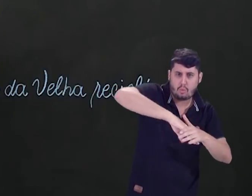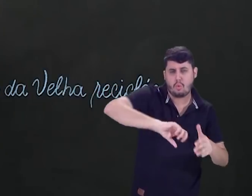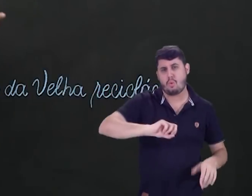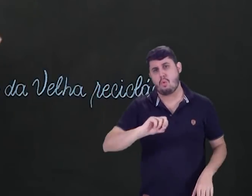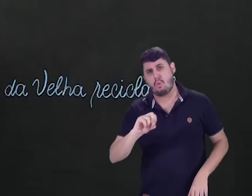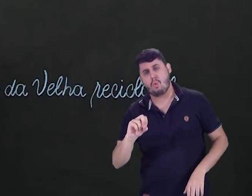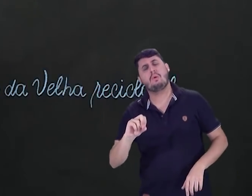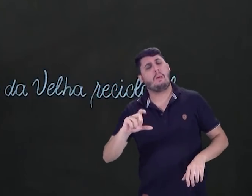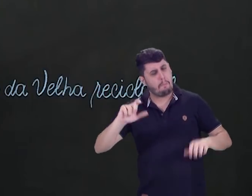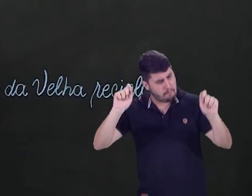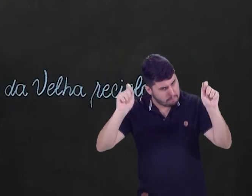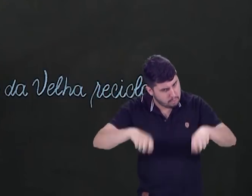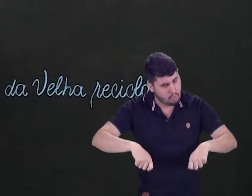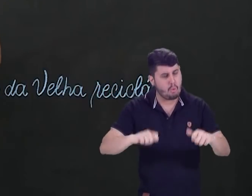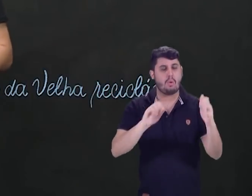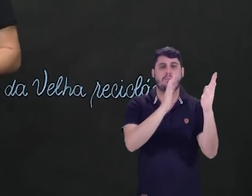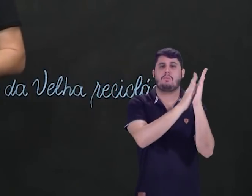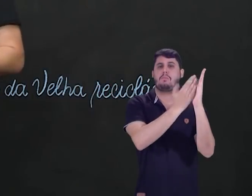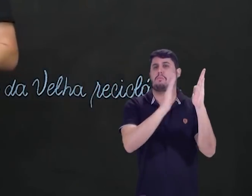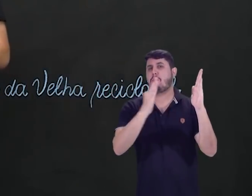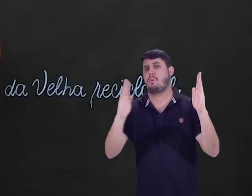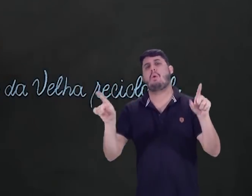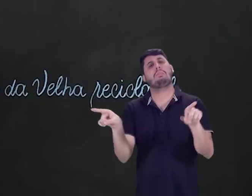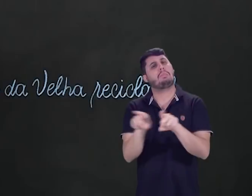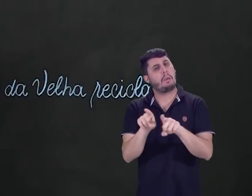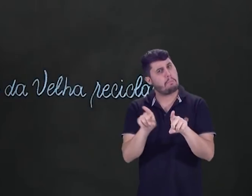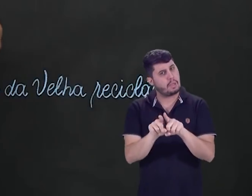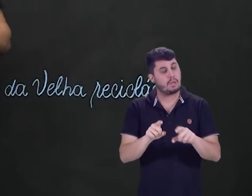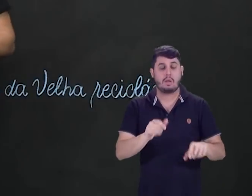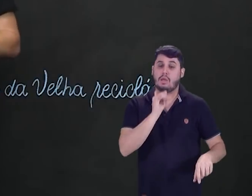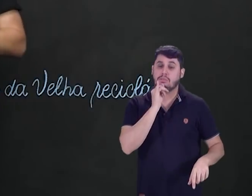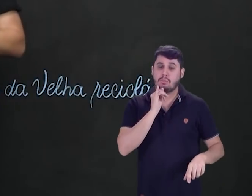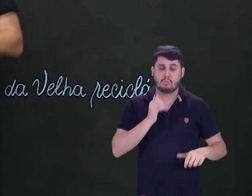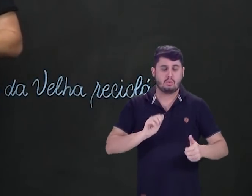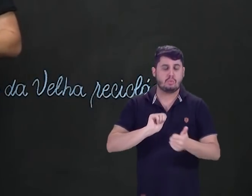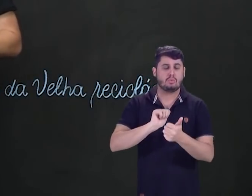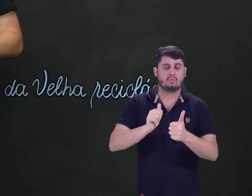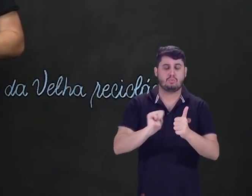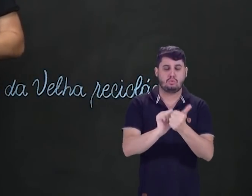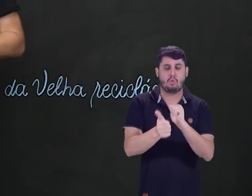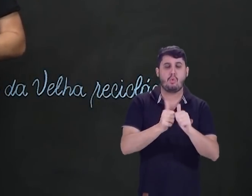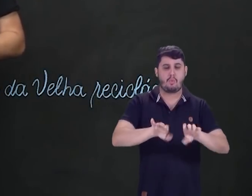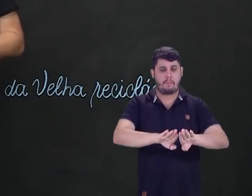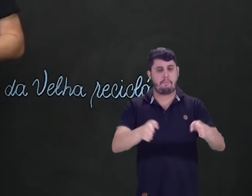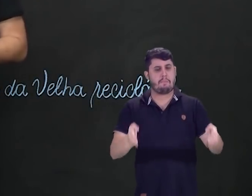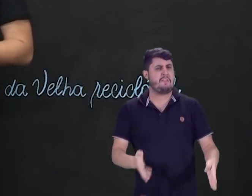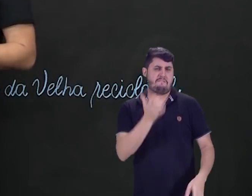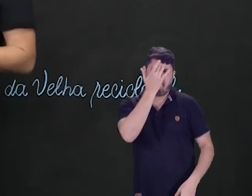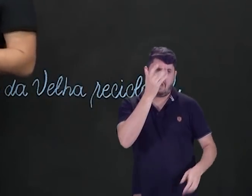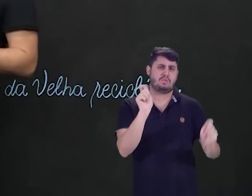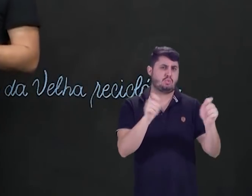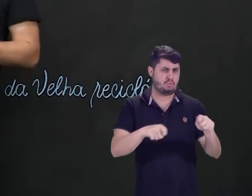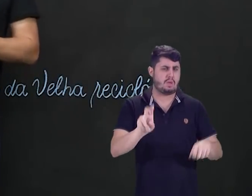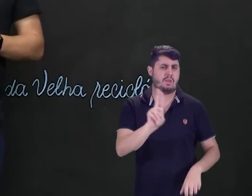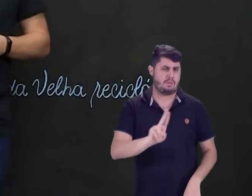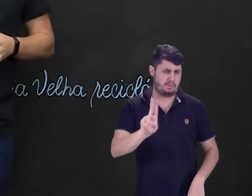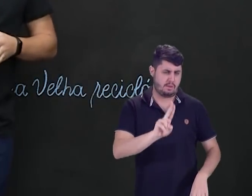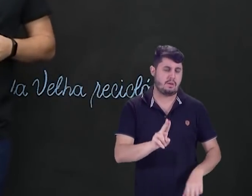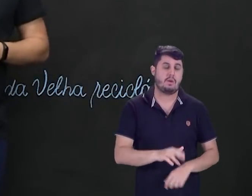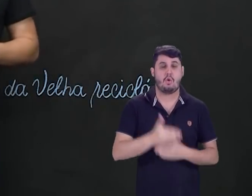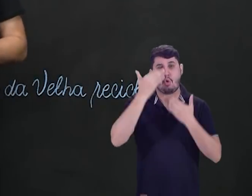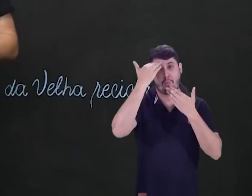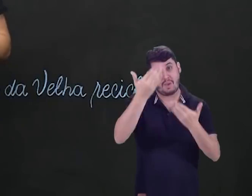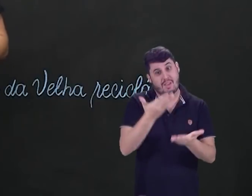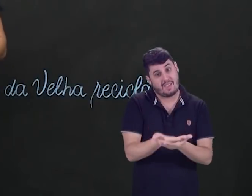utilizar até uma biblioteca se a escola tiver. Então, são jogos de mesa, jogos fáceis de utilizar. Muito obrigado, essa foi a nossa aula,